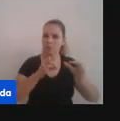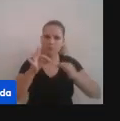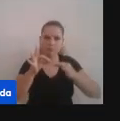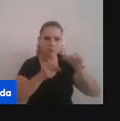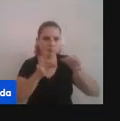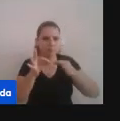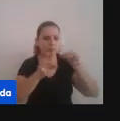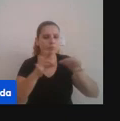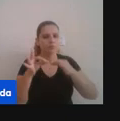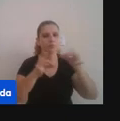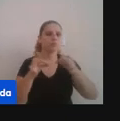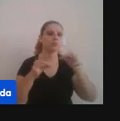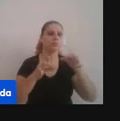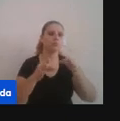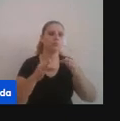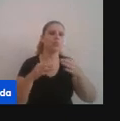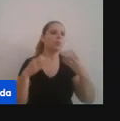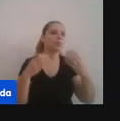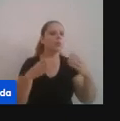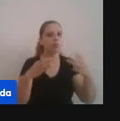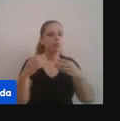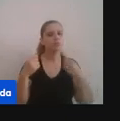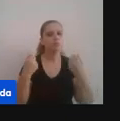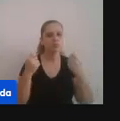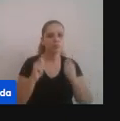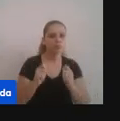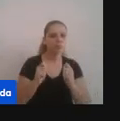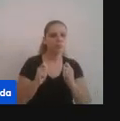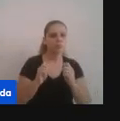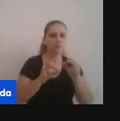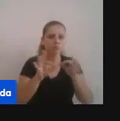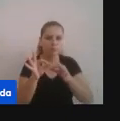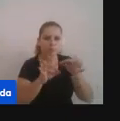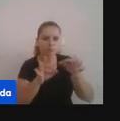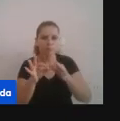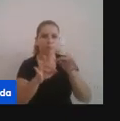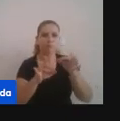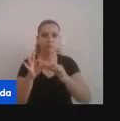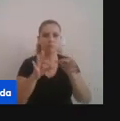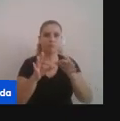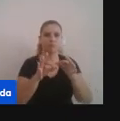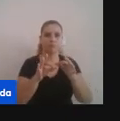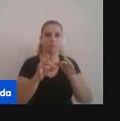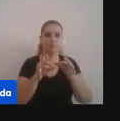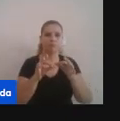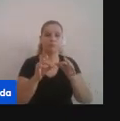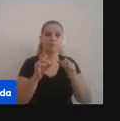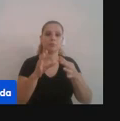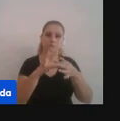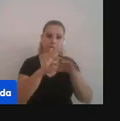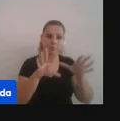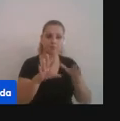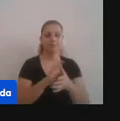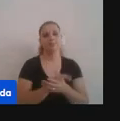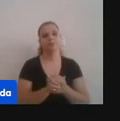coisas, aonde efetivamente nós podemos instaurar processos efetivamente democráticos.